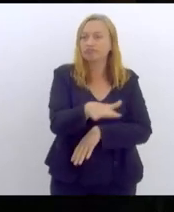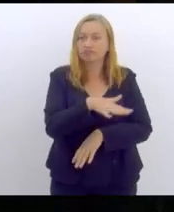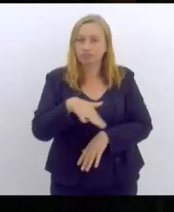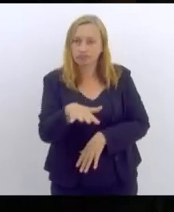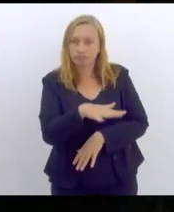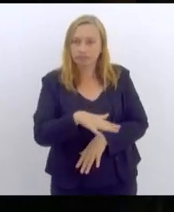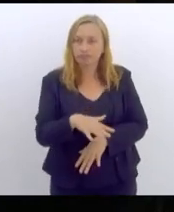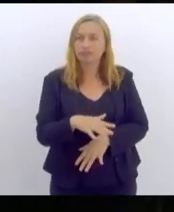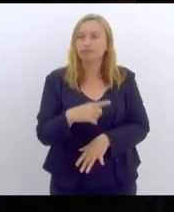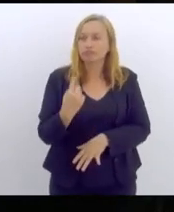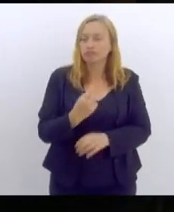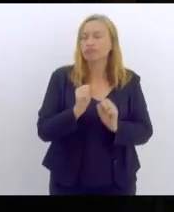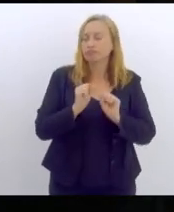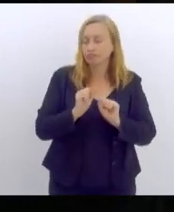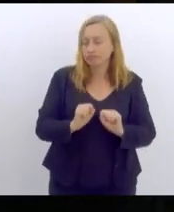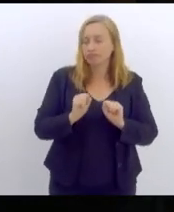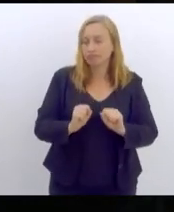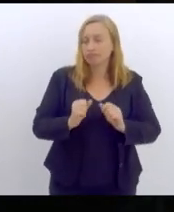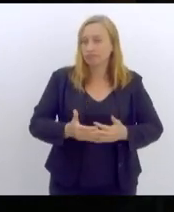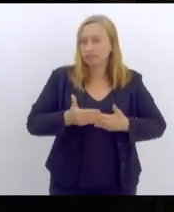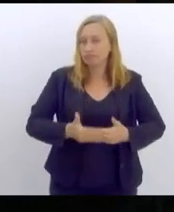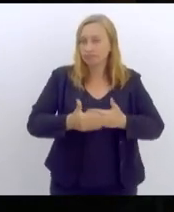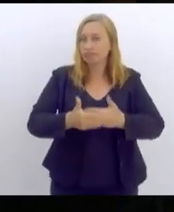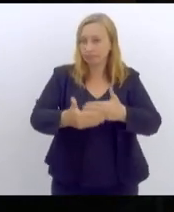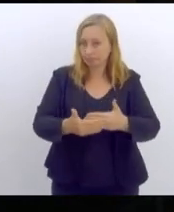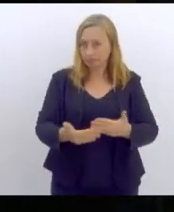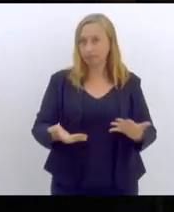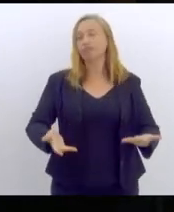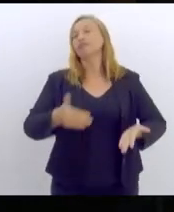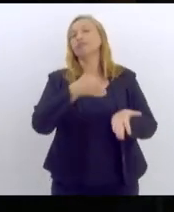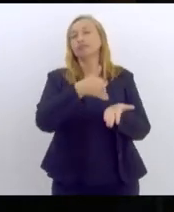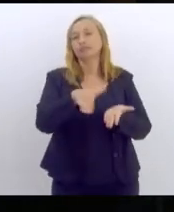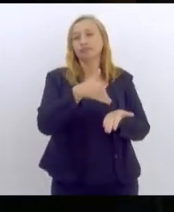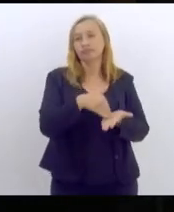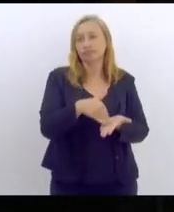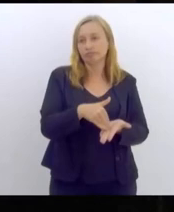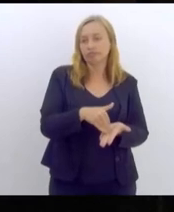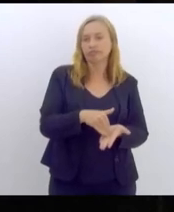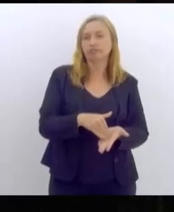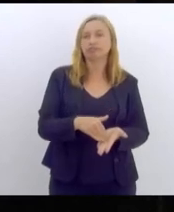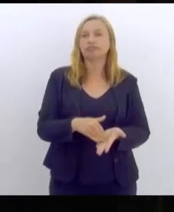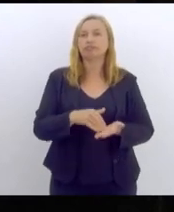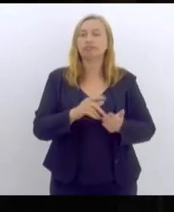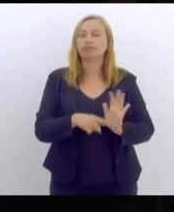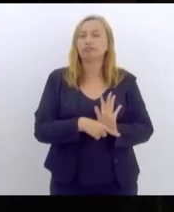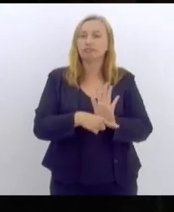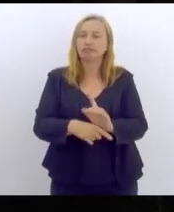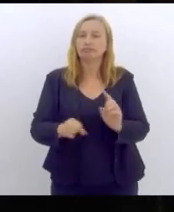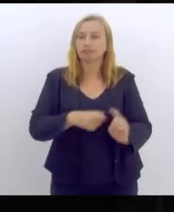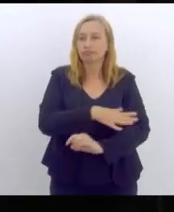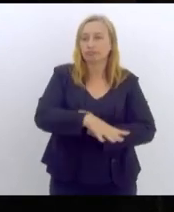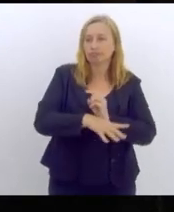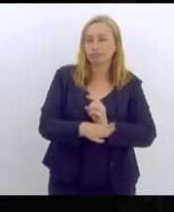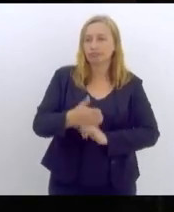setor para que nós possamos avançar. A secretária de Assistência Social que fui no meu município